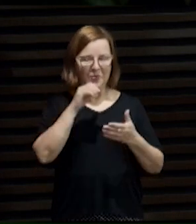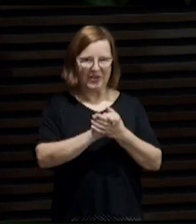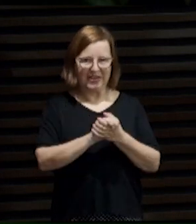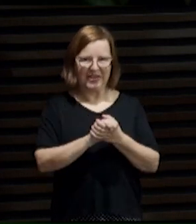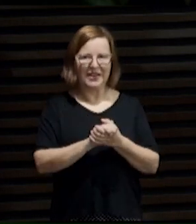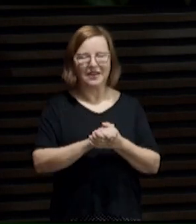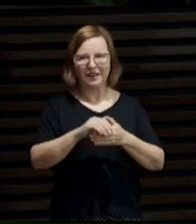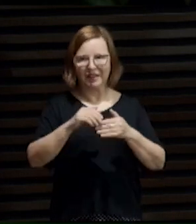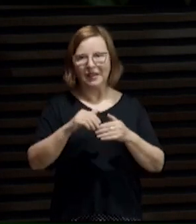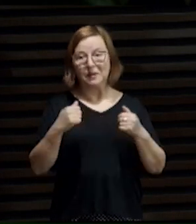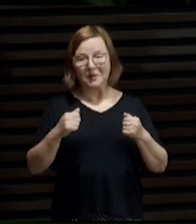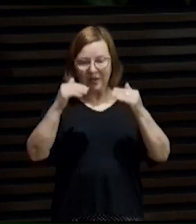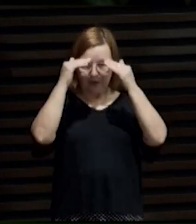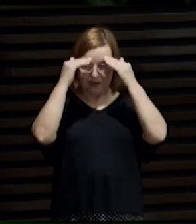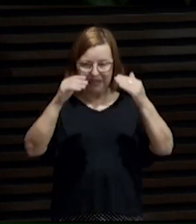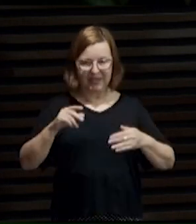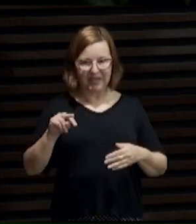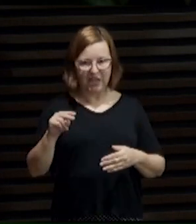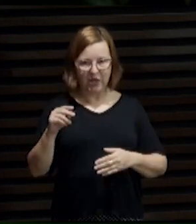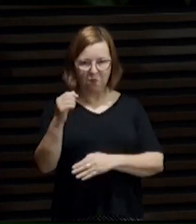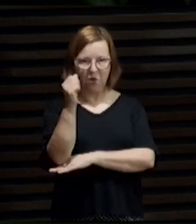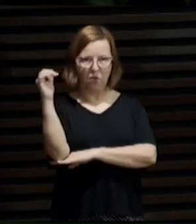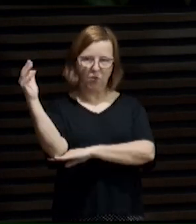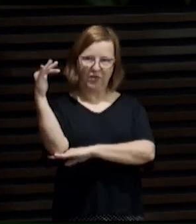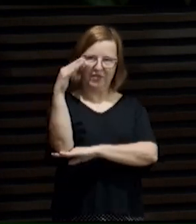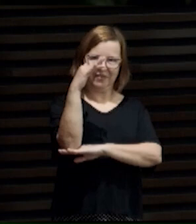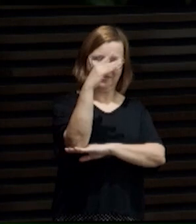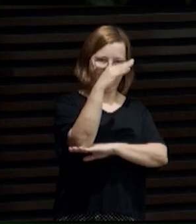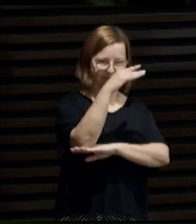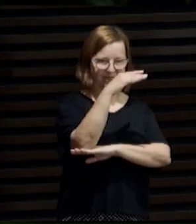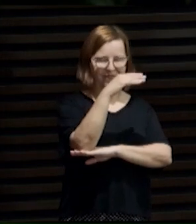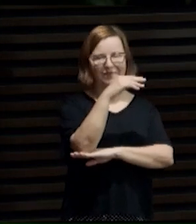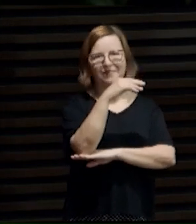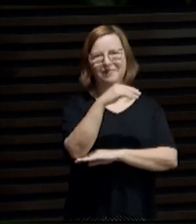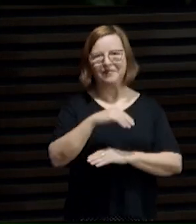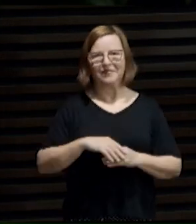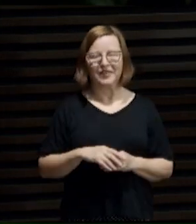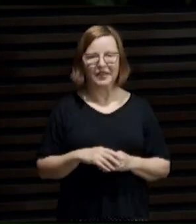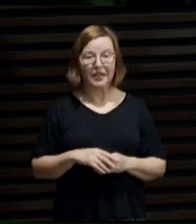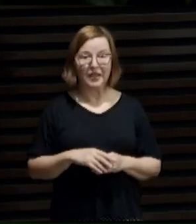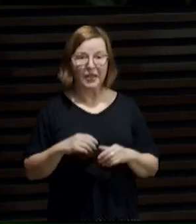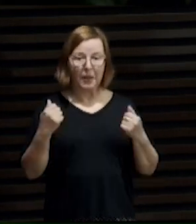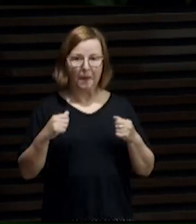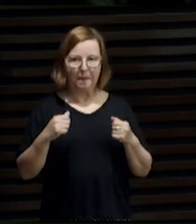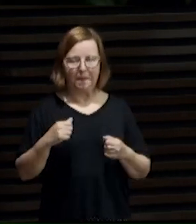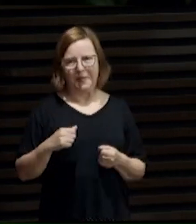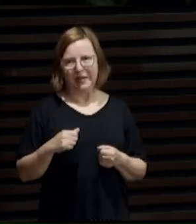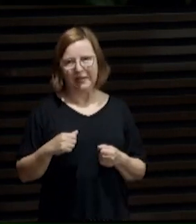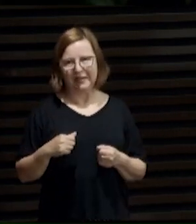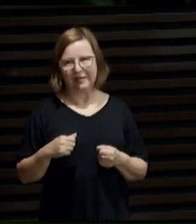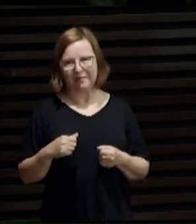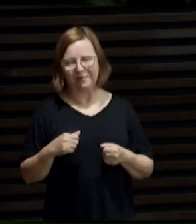esposa obediente, como a videira dócil que cresce conforme é dirigida a fazer. Ela deve ser frutífera, como a